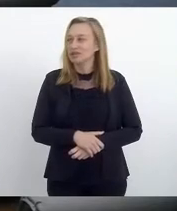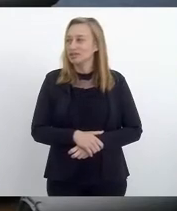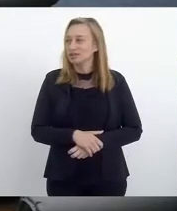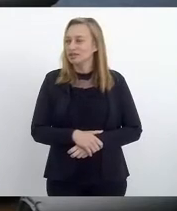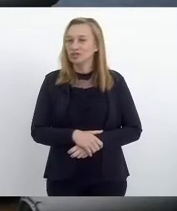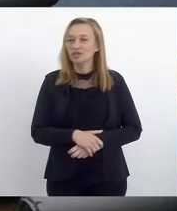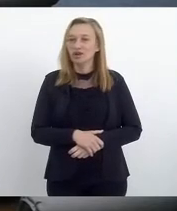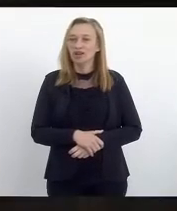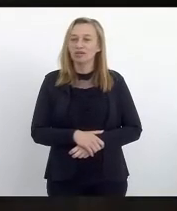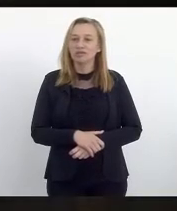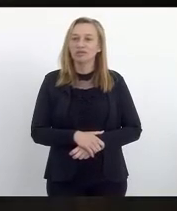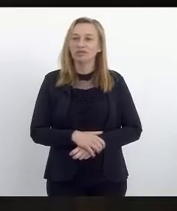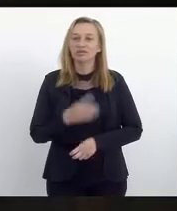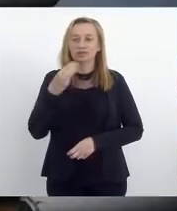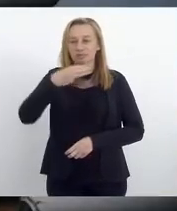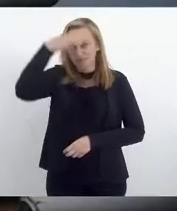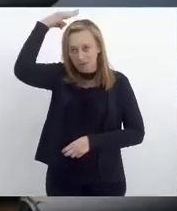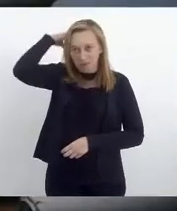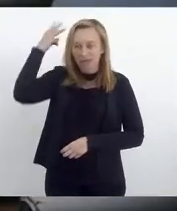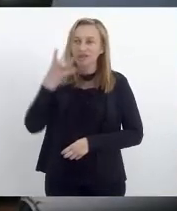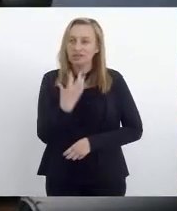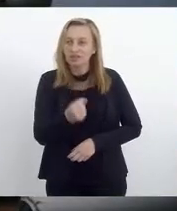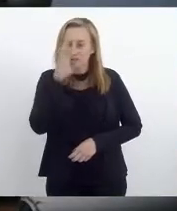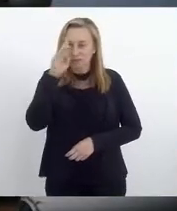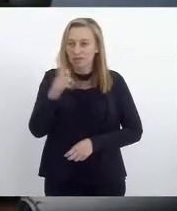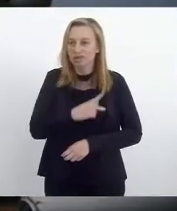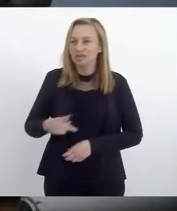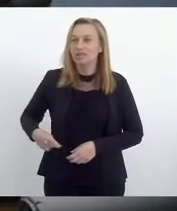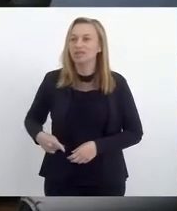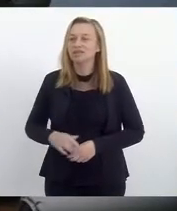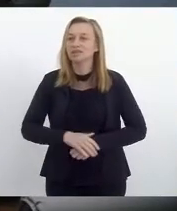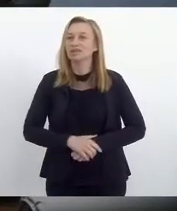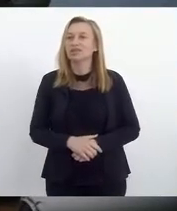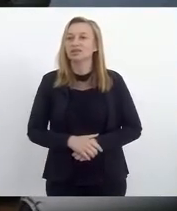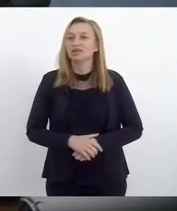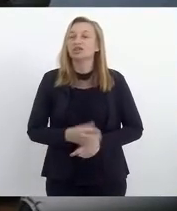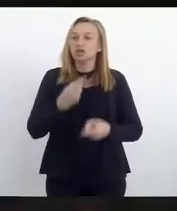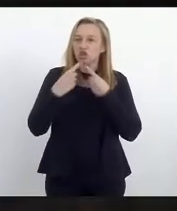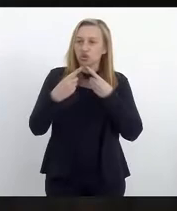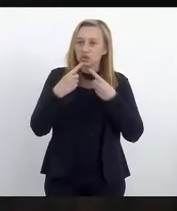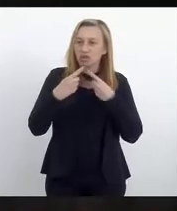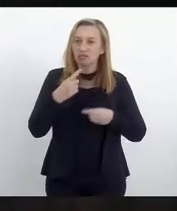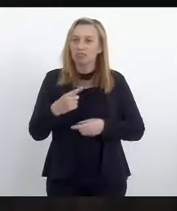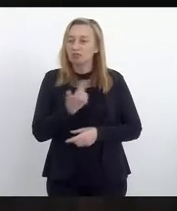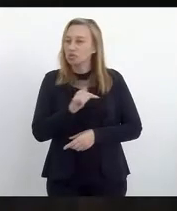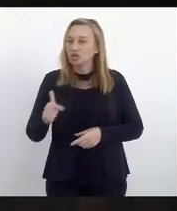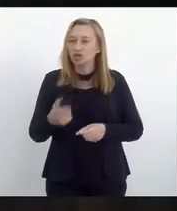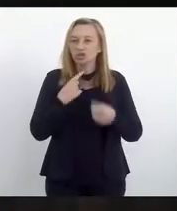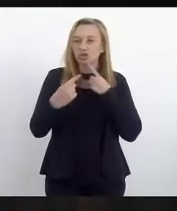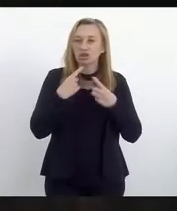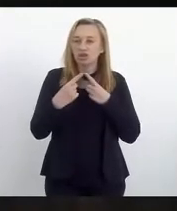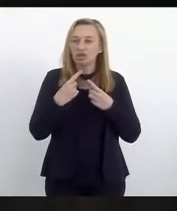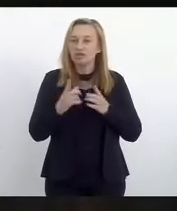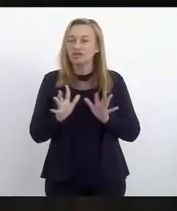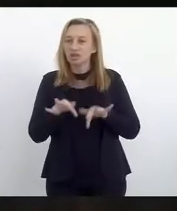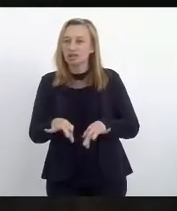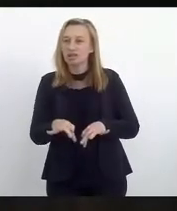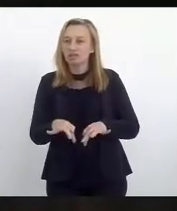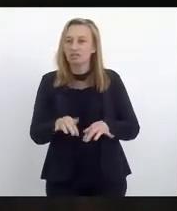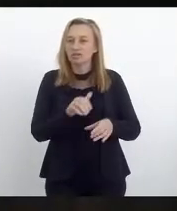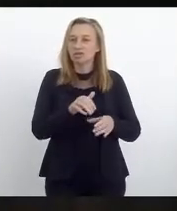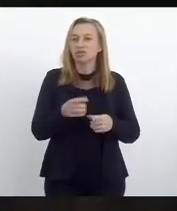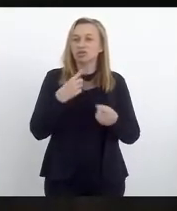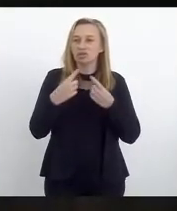Perdão, deputado Márcio Pacheco. Favorável, presidente. Com os pareceres emitidos em discussão, não havendo quem queira discutir, encerrada a